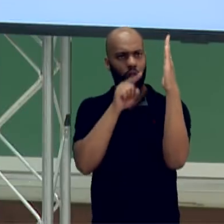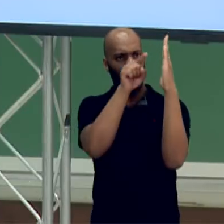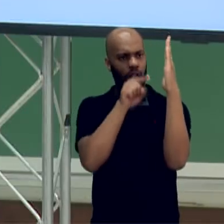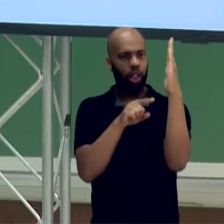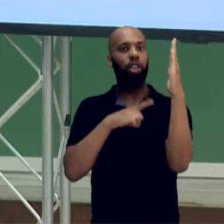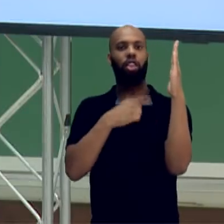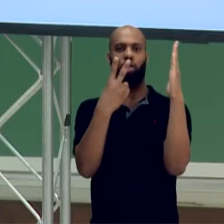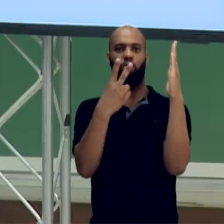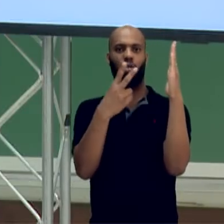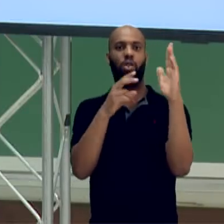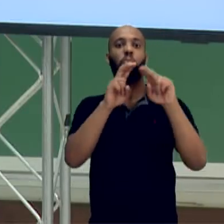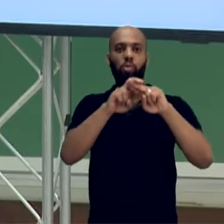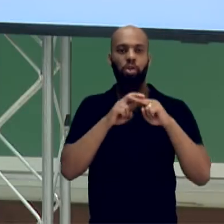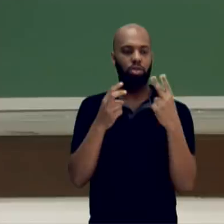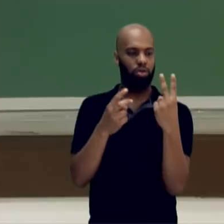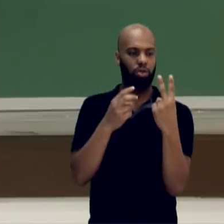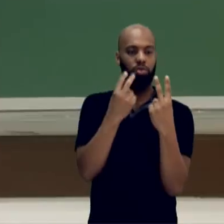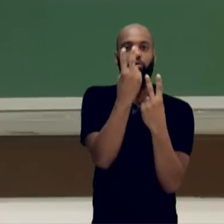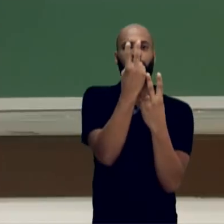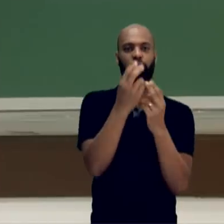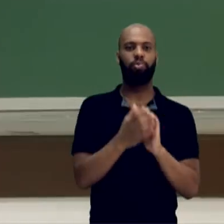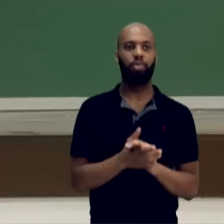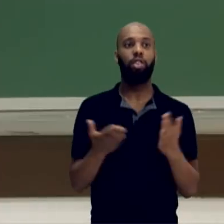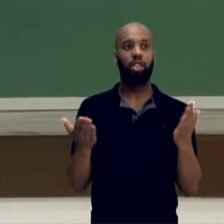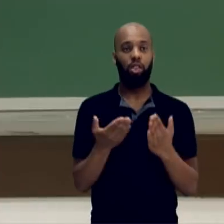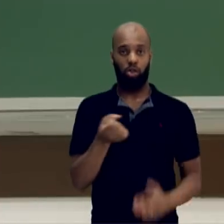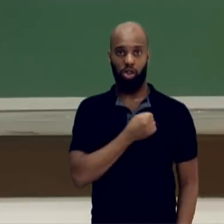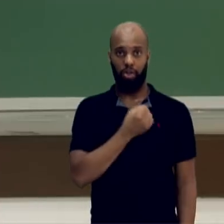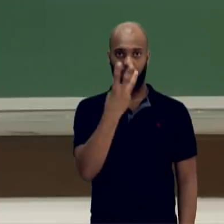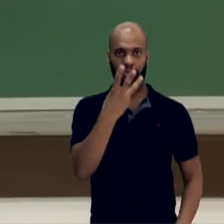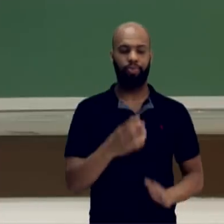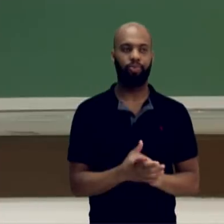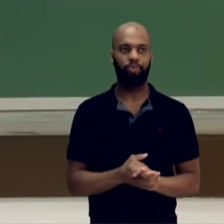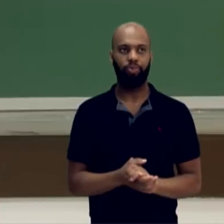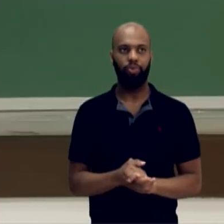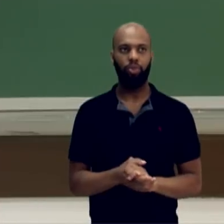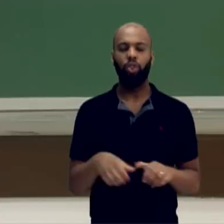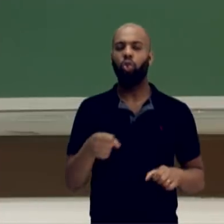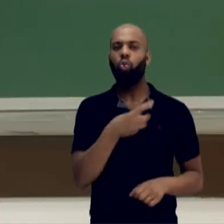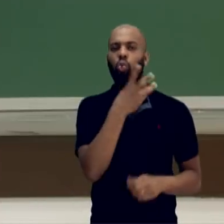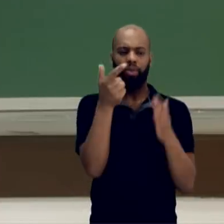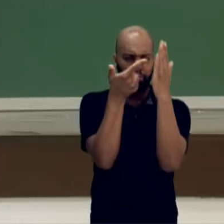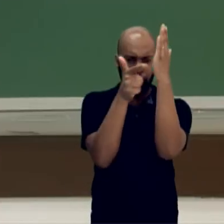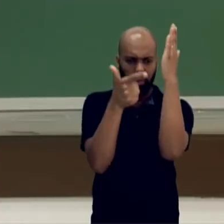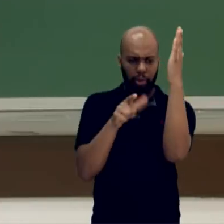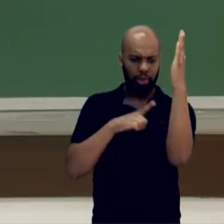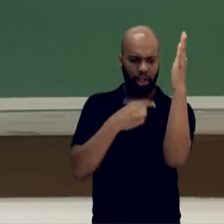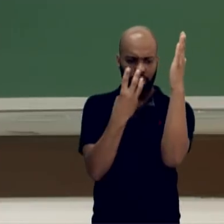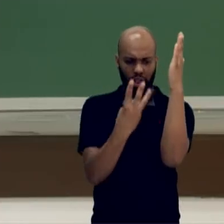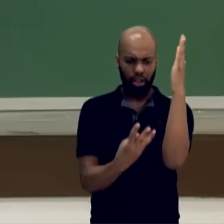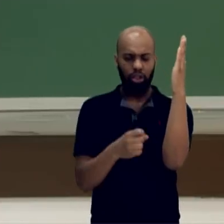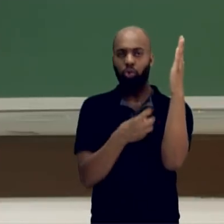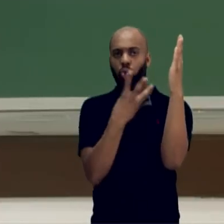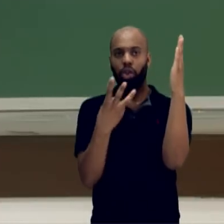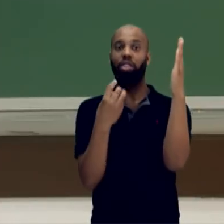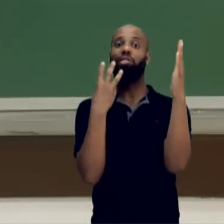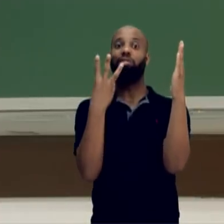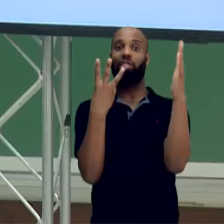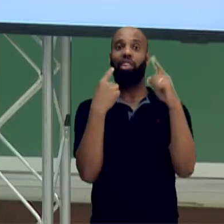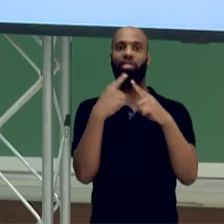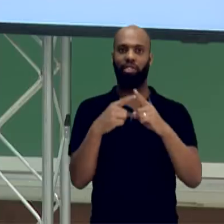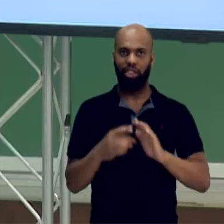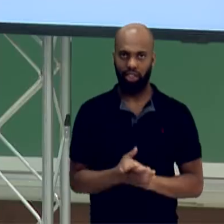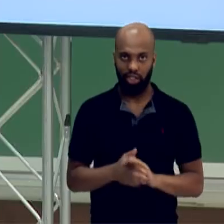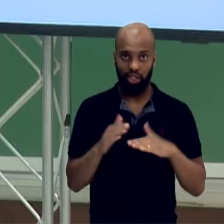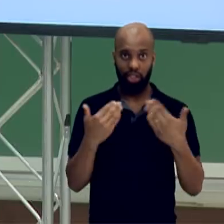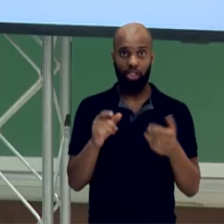é 2. Agora vamos para o fator 3. Quantas vezes o 3 se repetiu? 3 vezes.